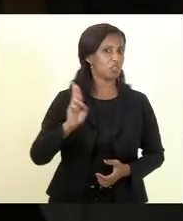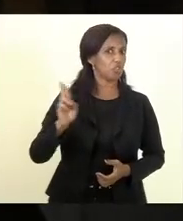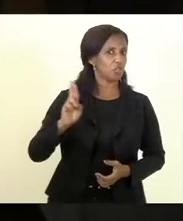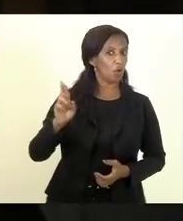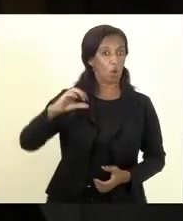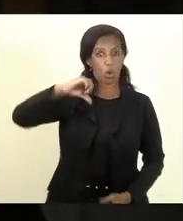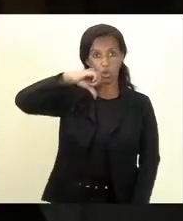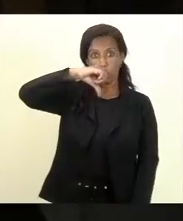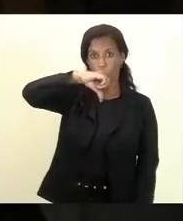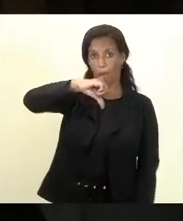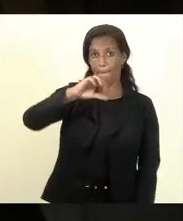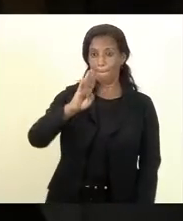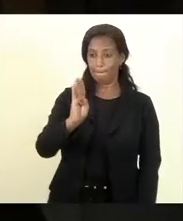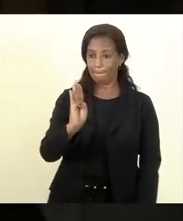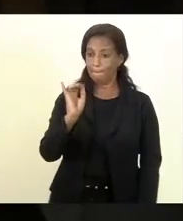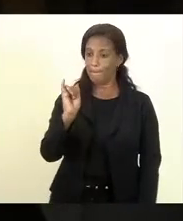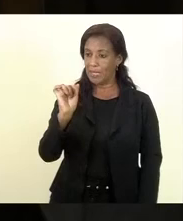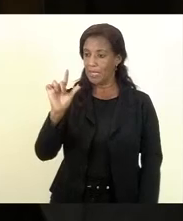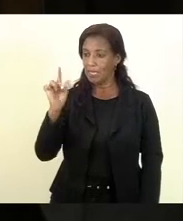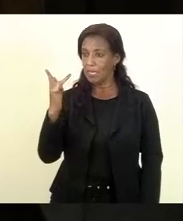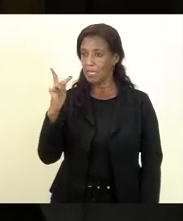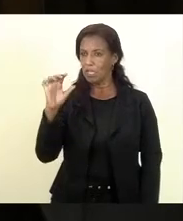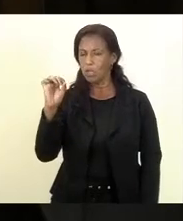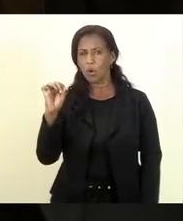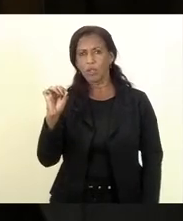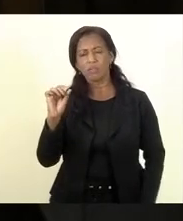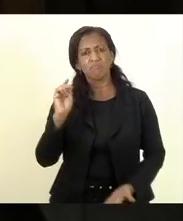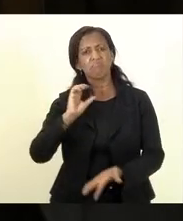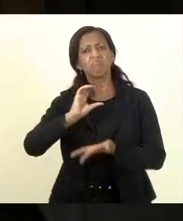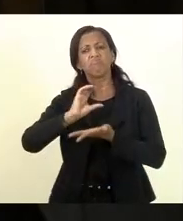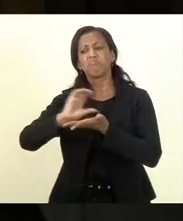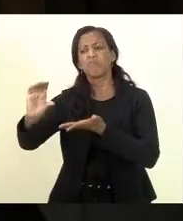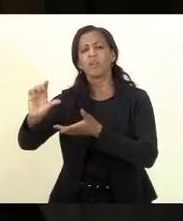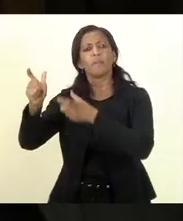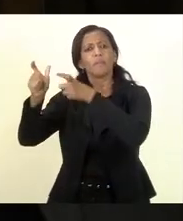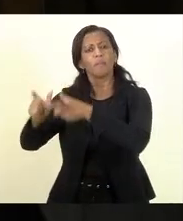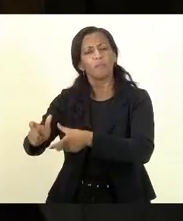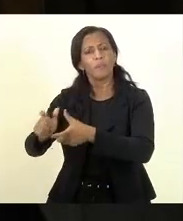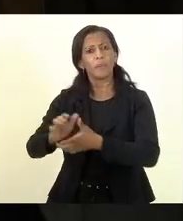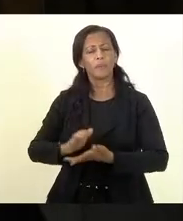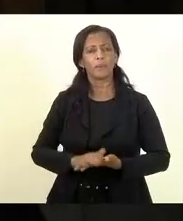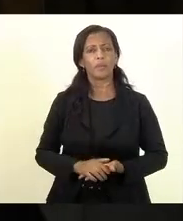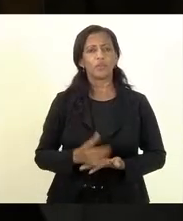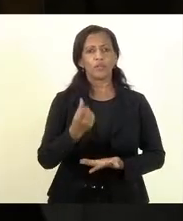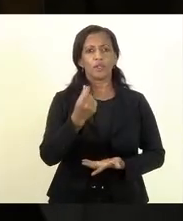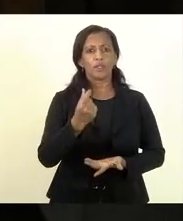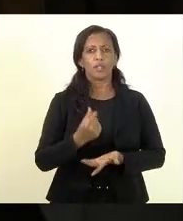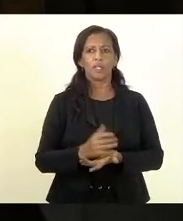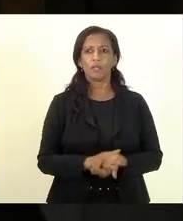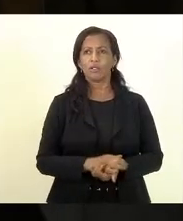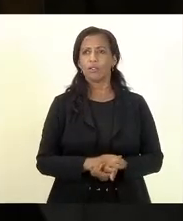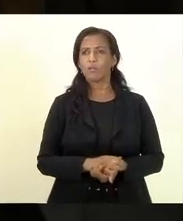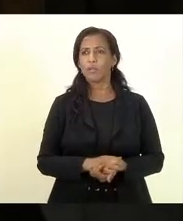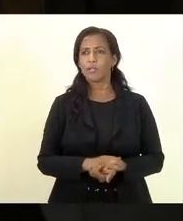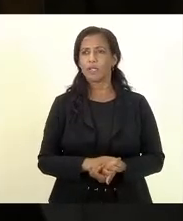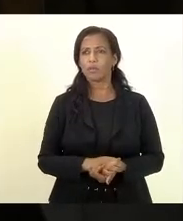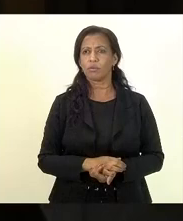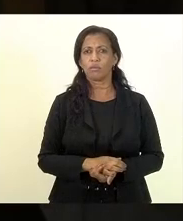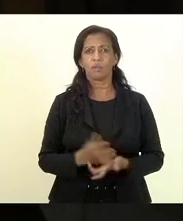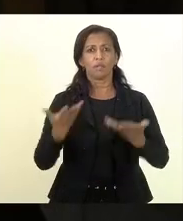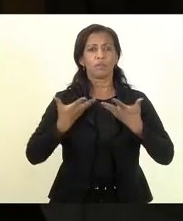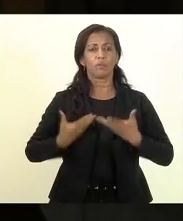9 milhões de reais. Para onde foi esse dinheiro? Para onde foi esse dinheiro? Eu canso de